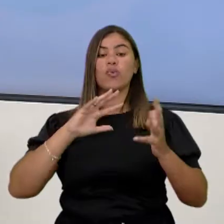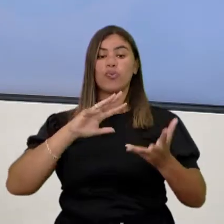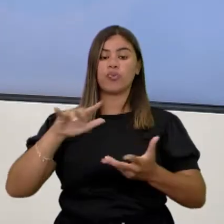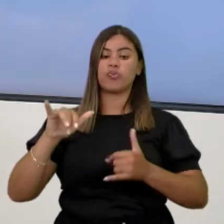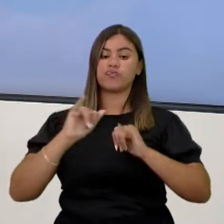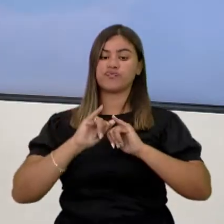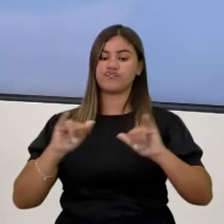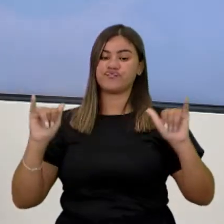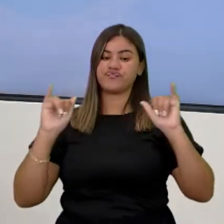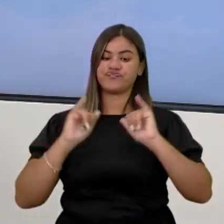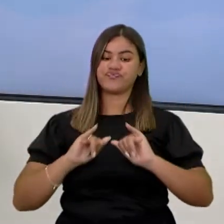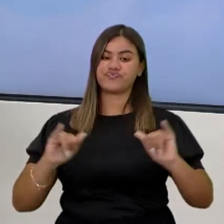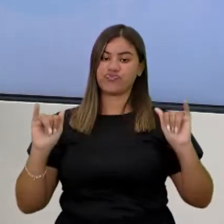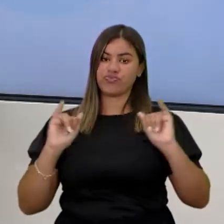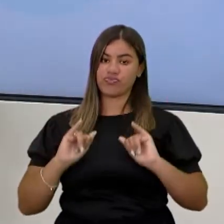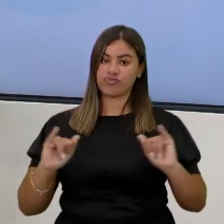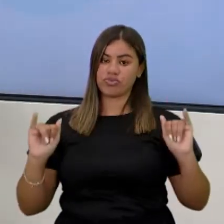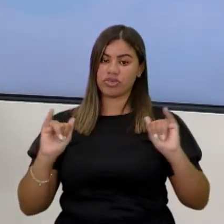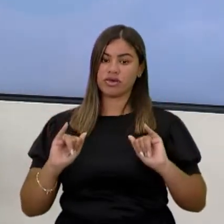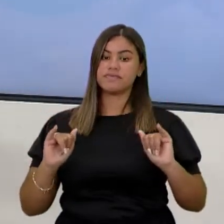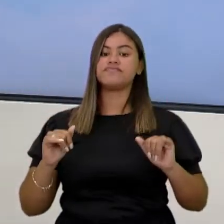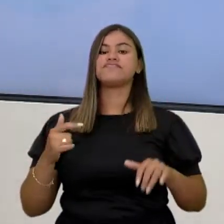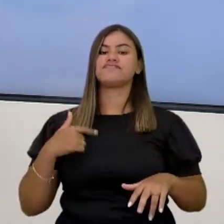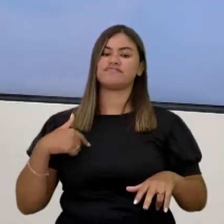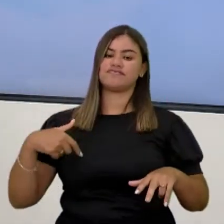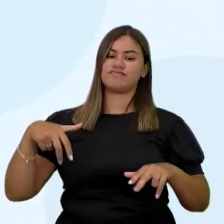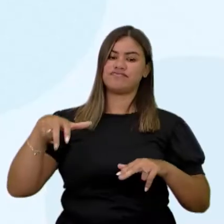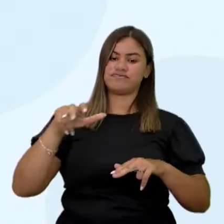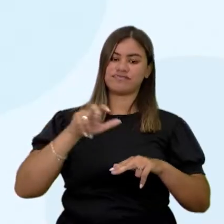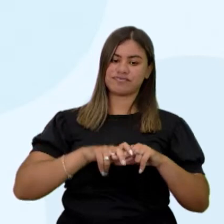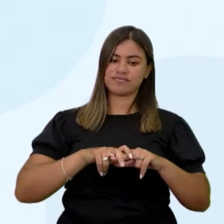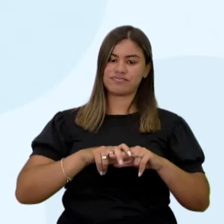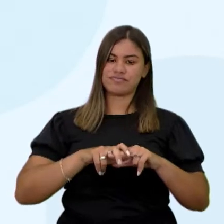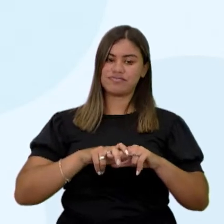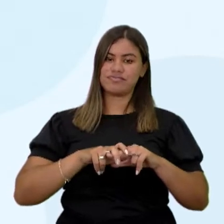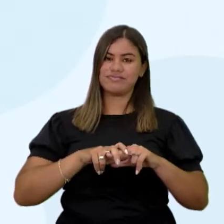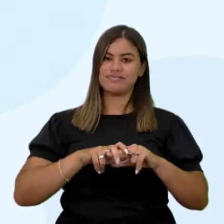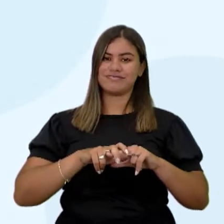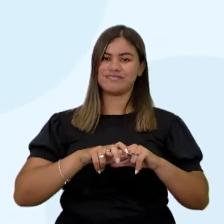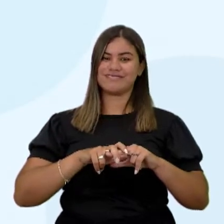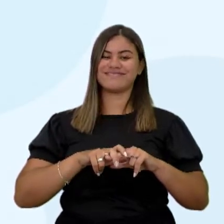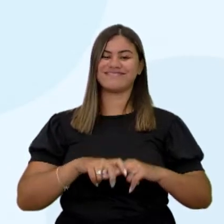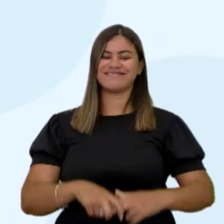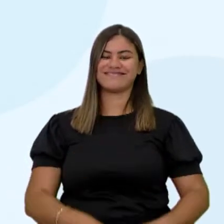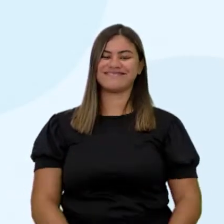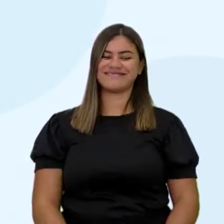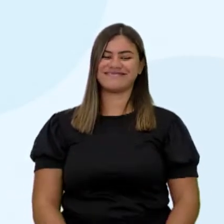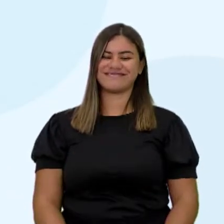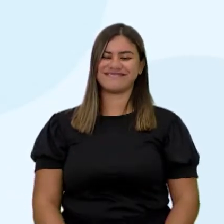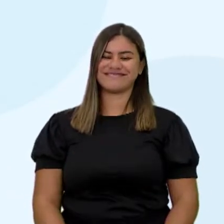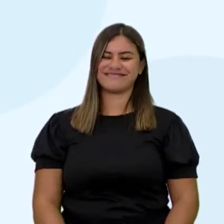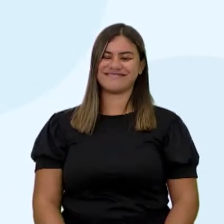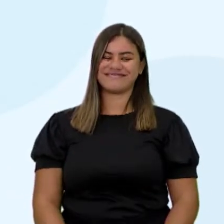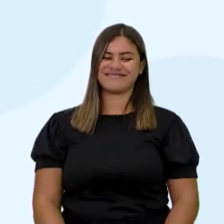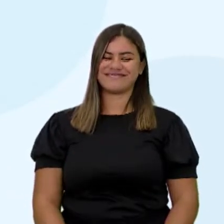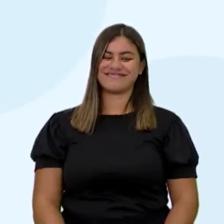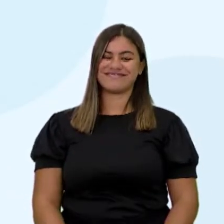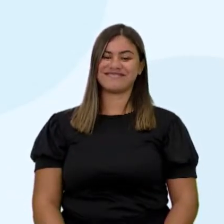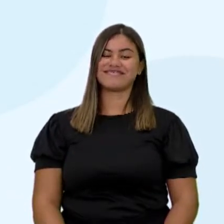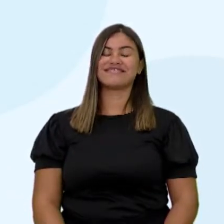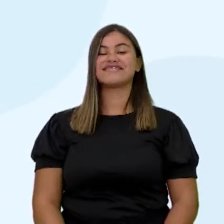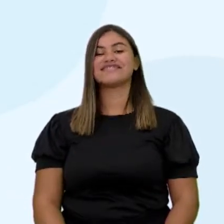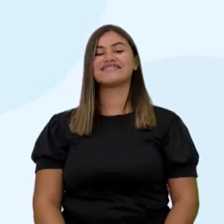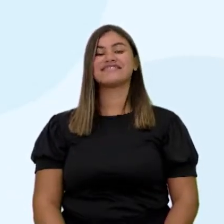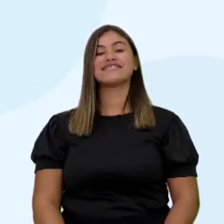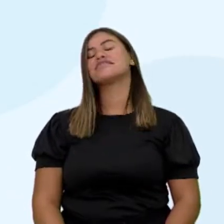nesse ponto que eu quero chamar a atenção. Vou para o meu lugar, então foco aqui que eu vou para o meu lugar bonitinho. Mundo. Exatamente, bacana, legal. Qual é a notícia do mundo?